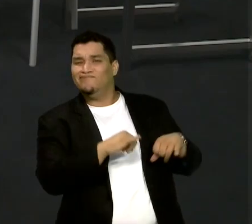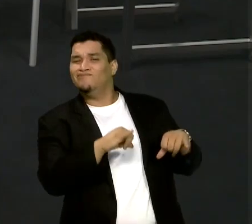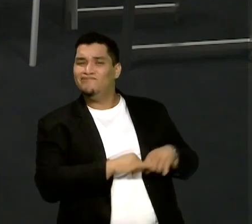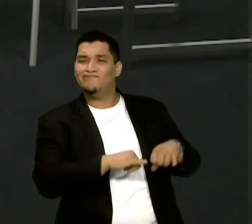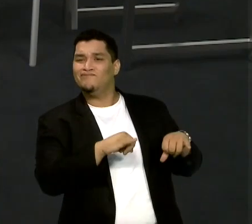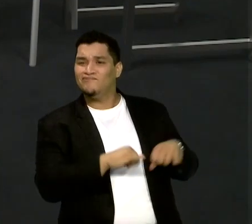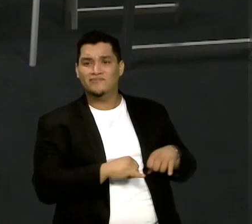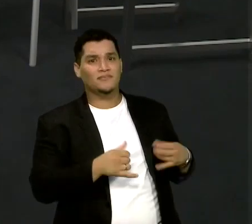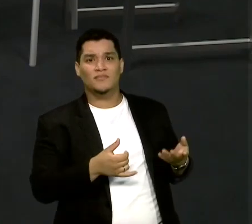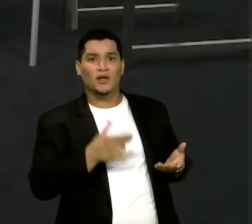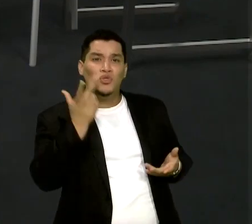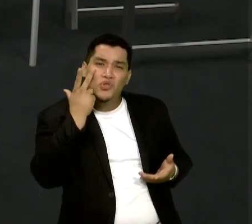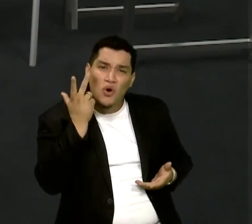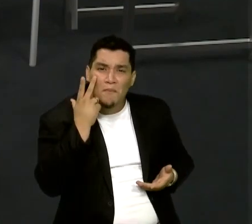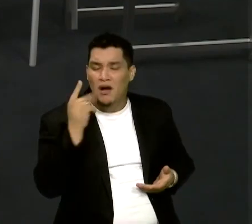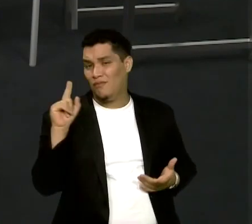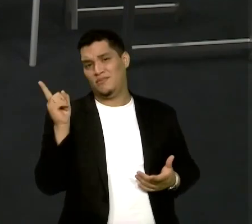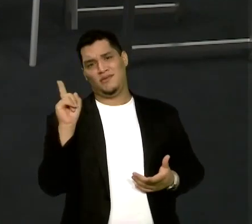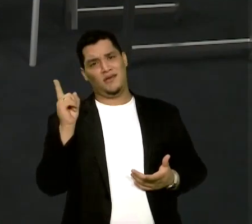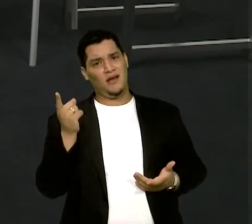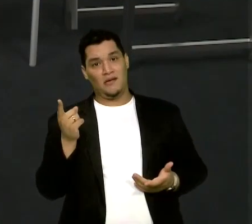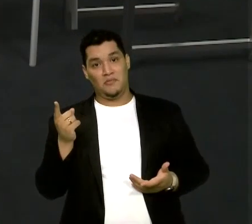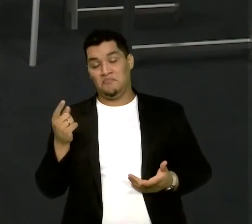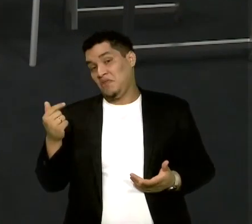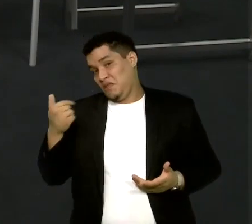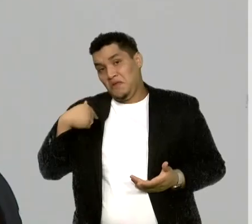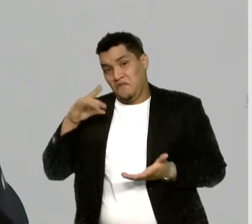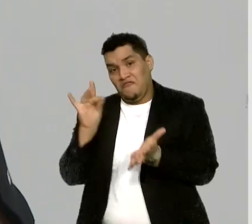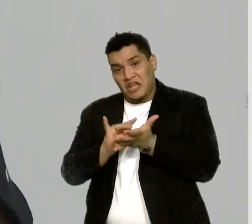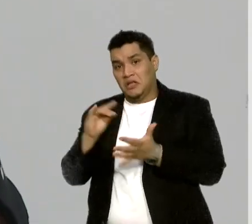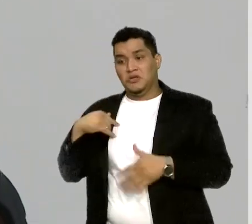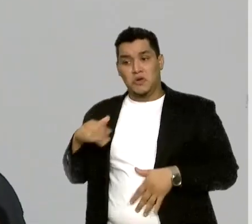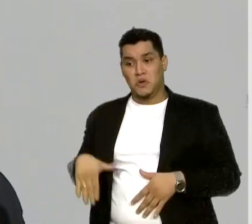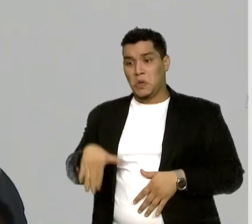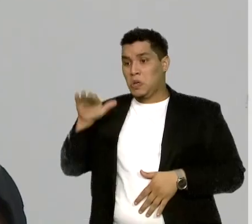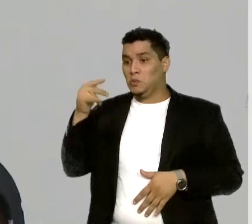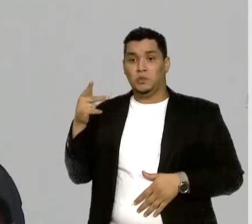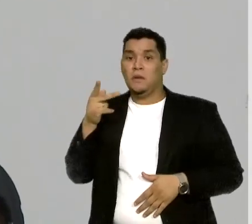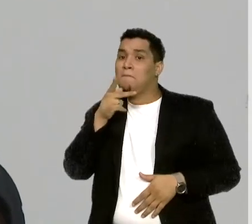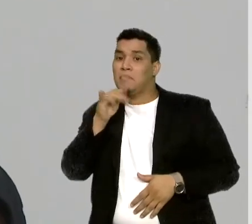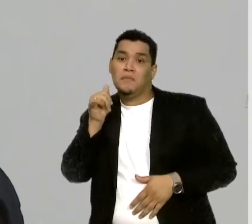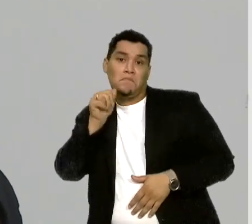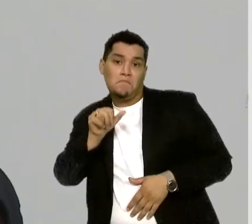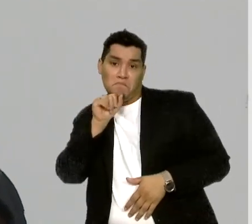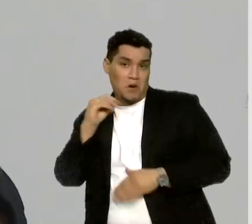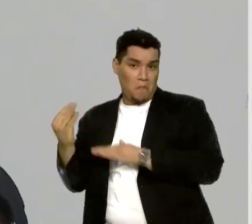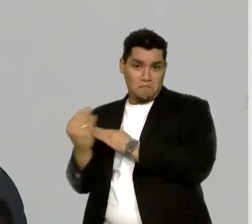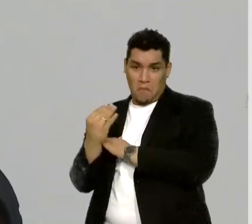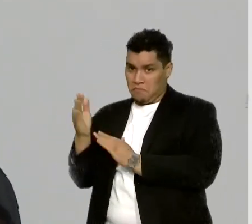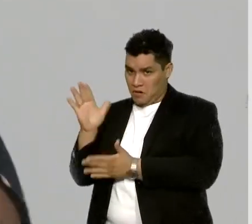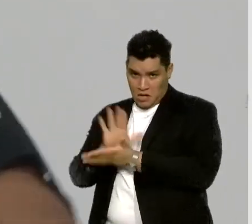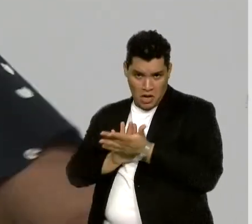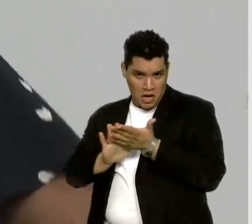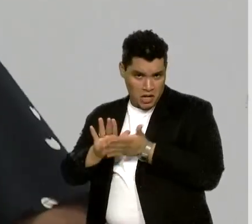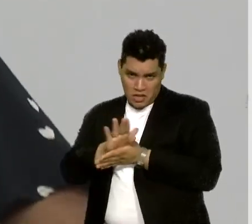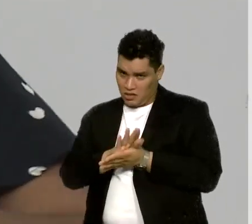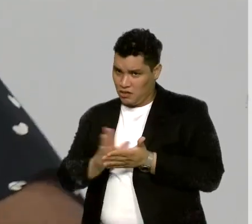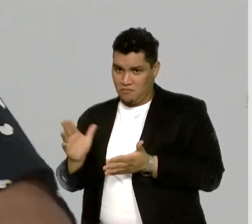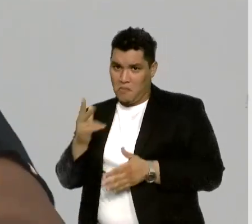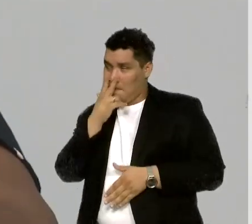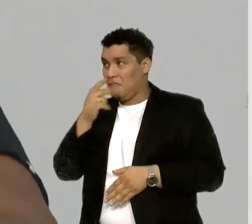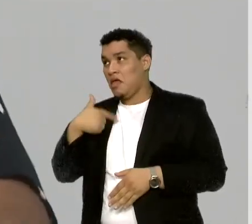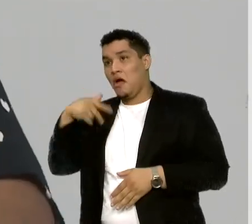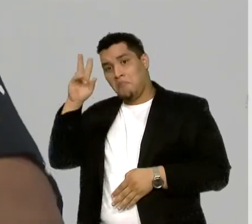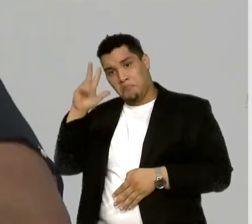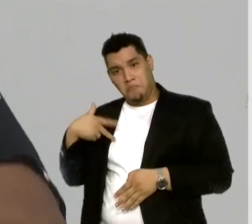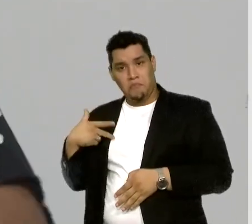fui criada também sem pai, posso dizer assim, sem pai, sem mãe, né, mas em nenhum momento... eu